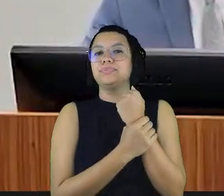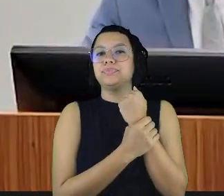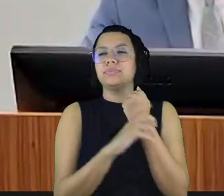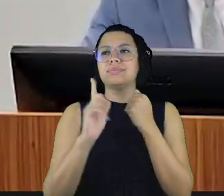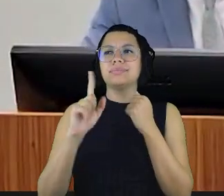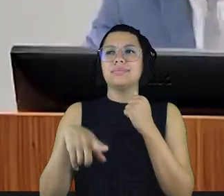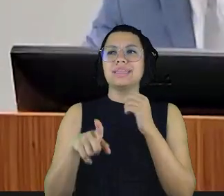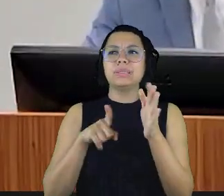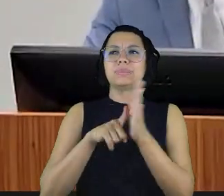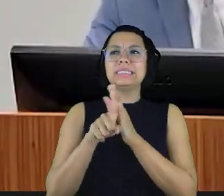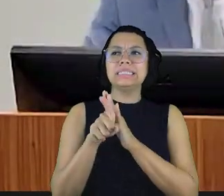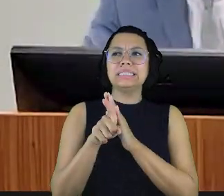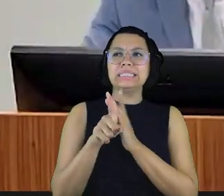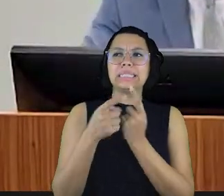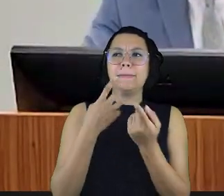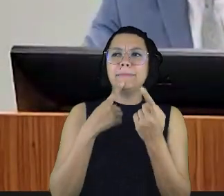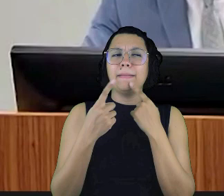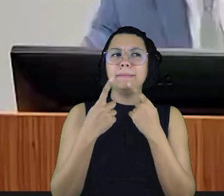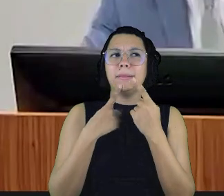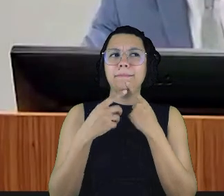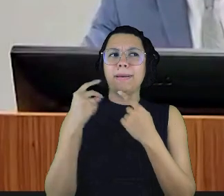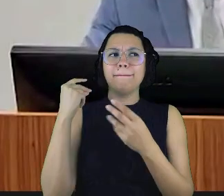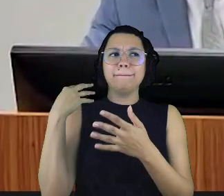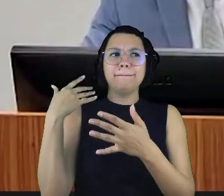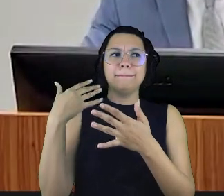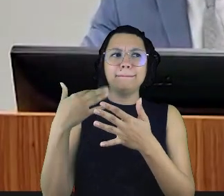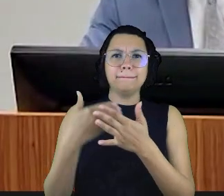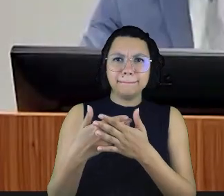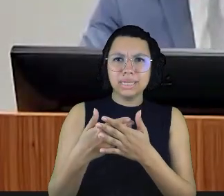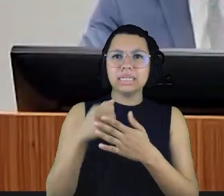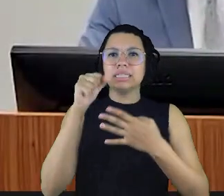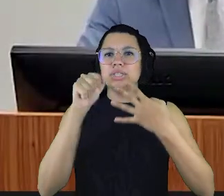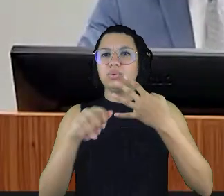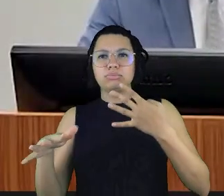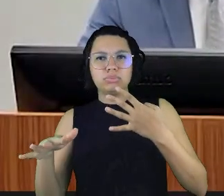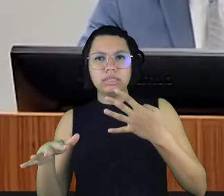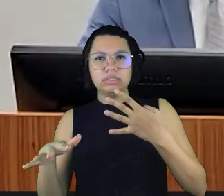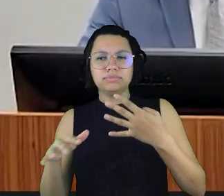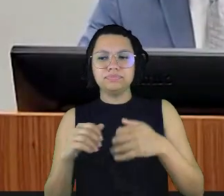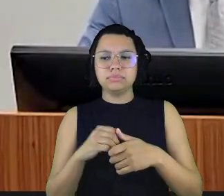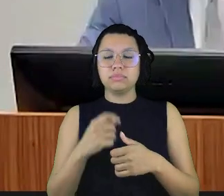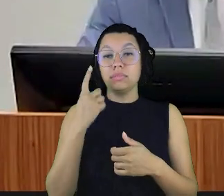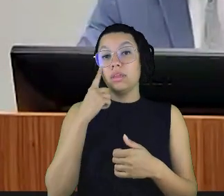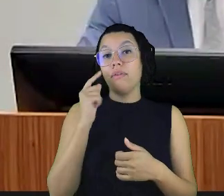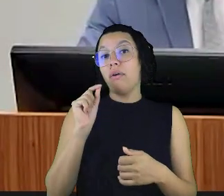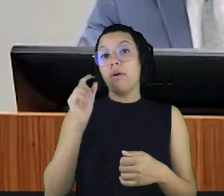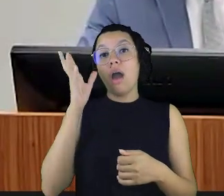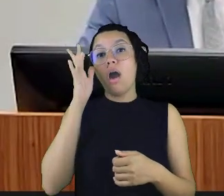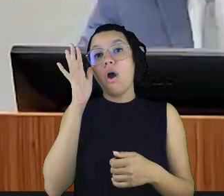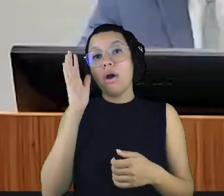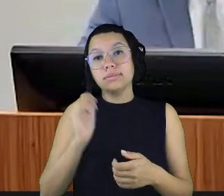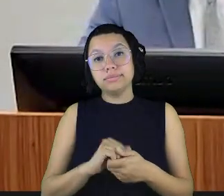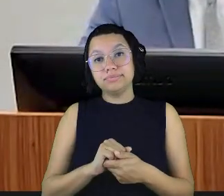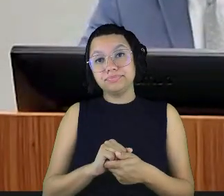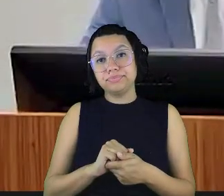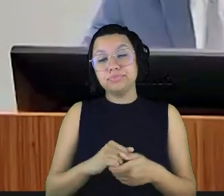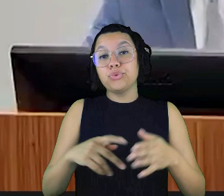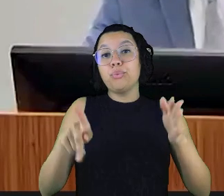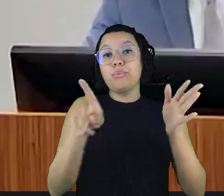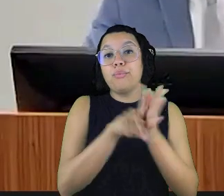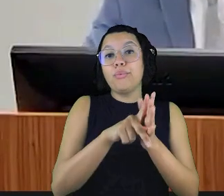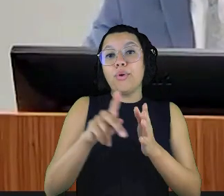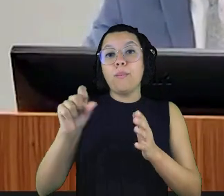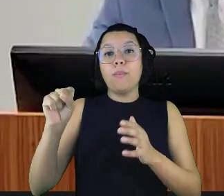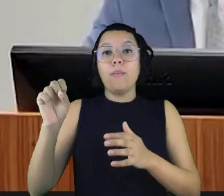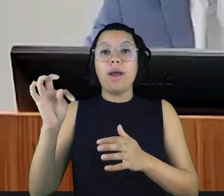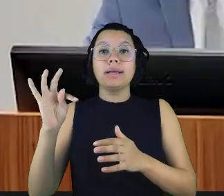sendo debatida durante algum tempo na jurisprudência, e vejam que coisa curiosa, o próprio STJ, talvez